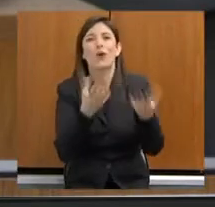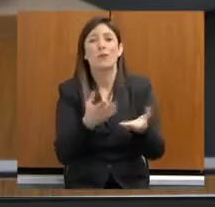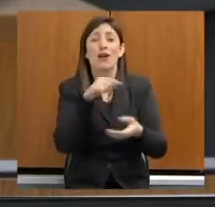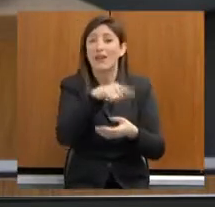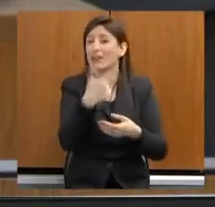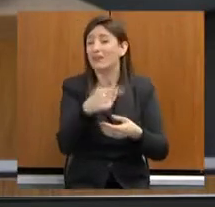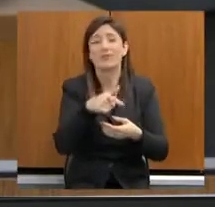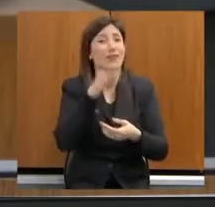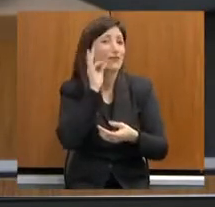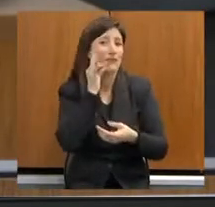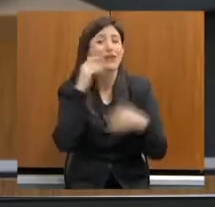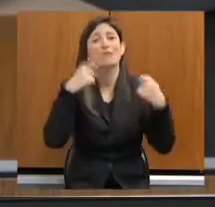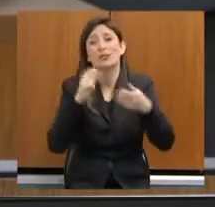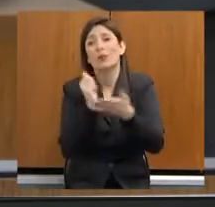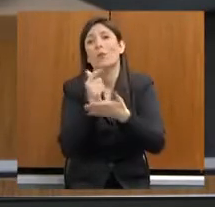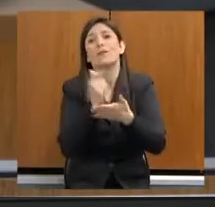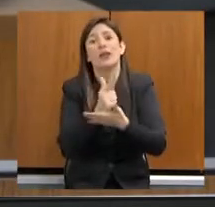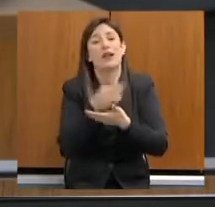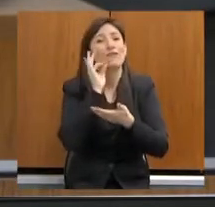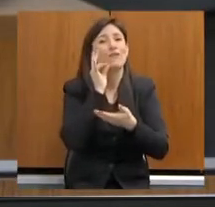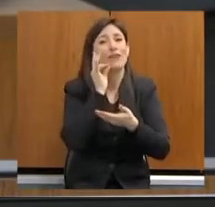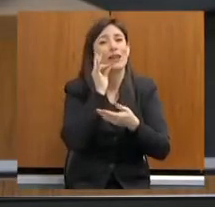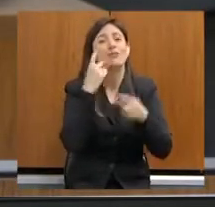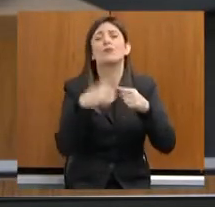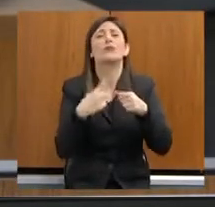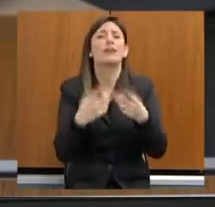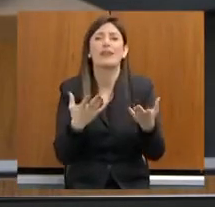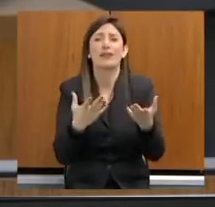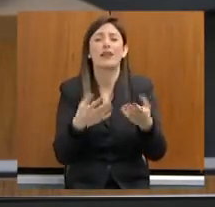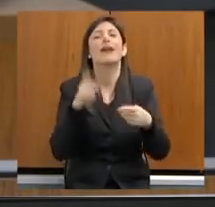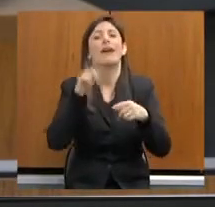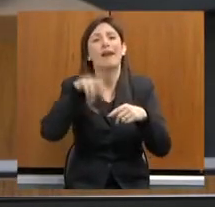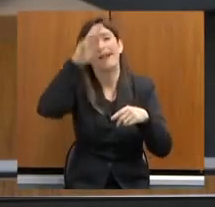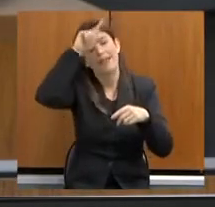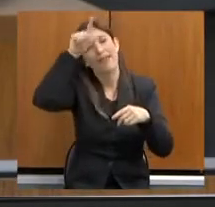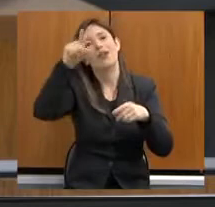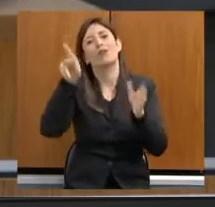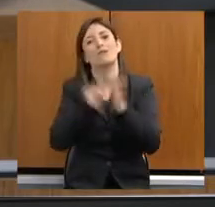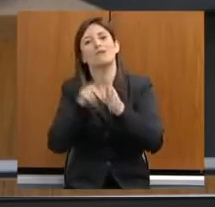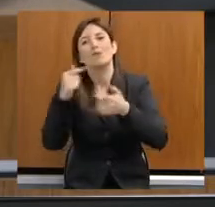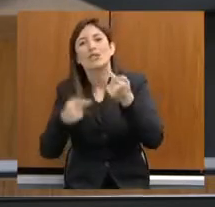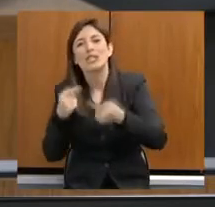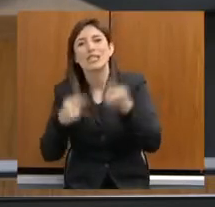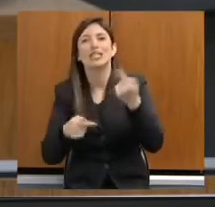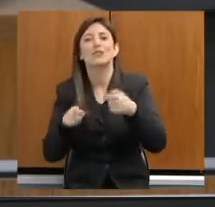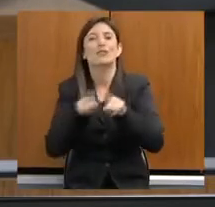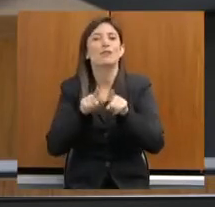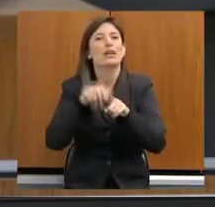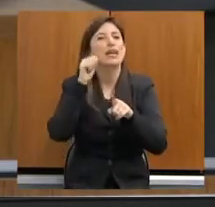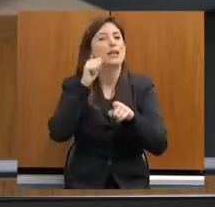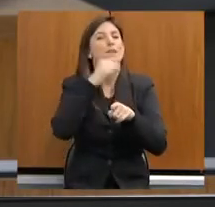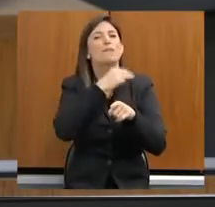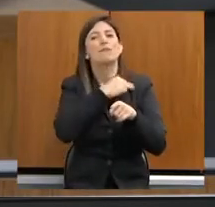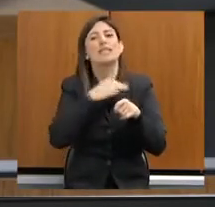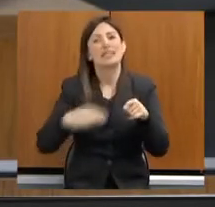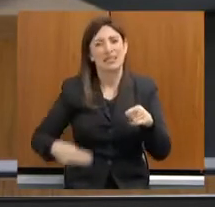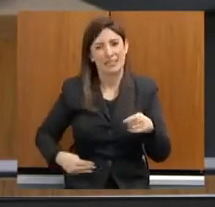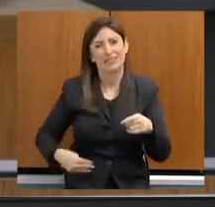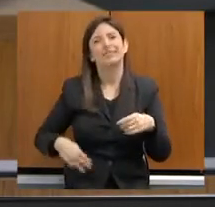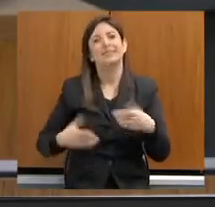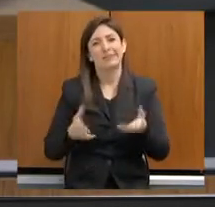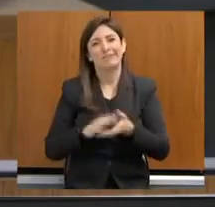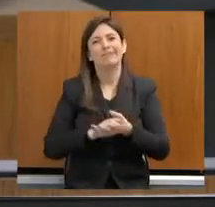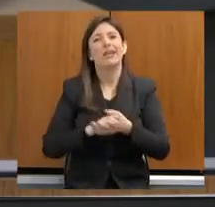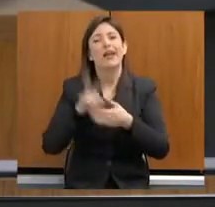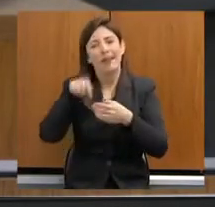comprar esse café por erro da política por dentro da nossa ministra por erro do Senhor Silas brasileiro e